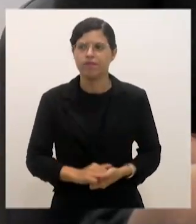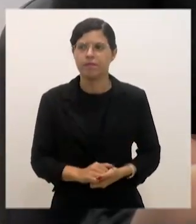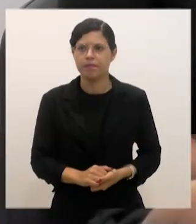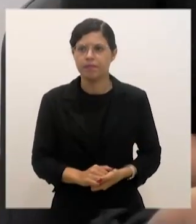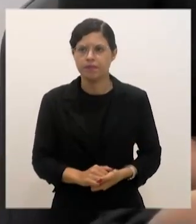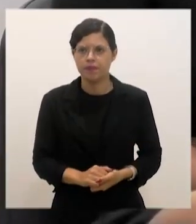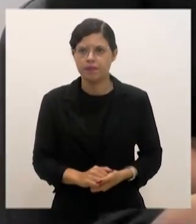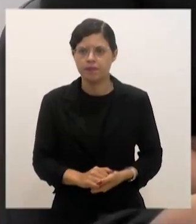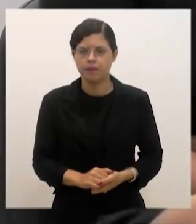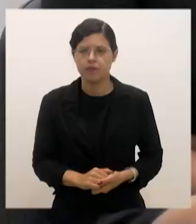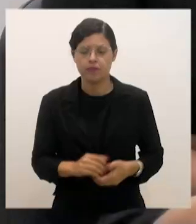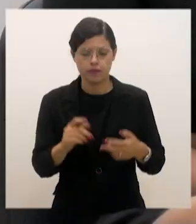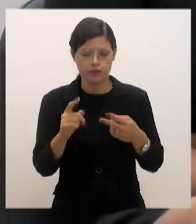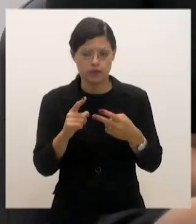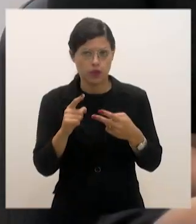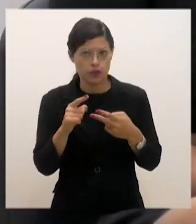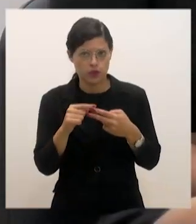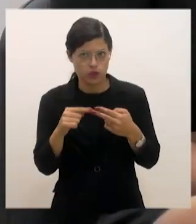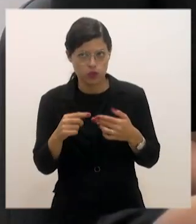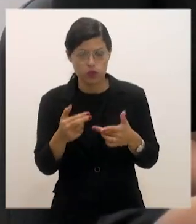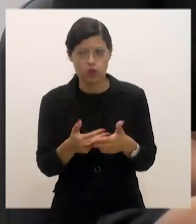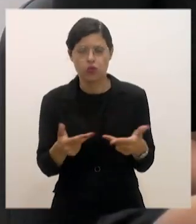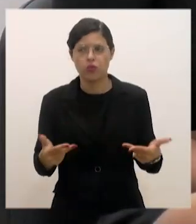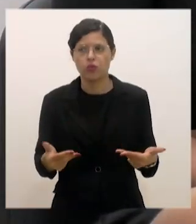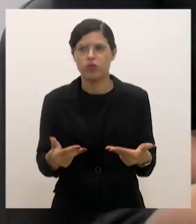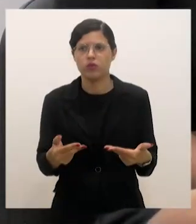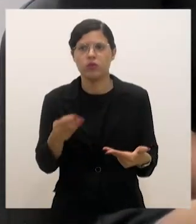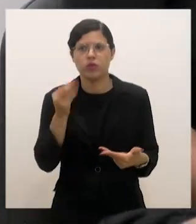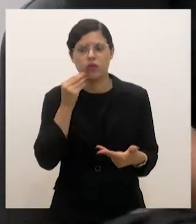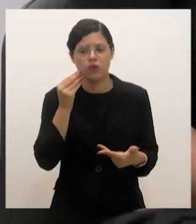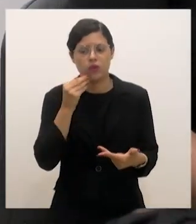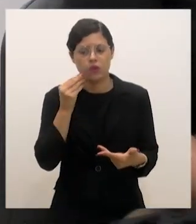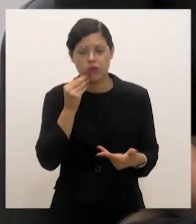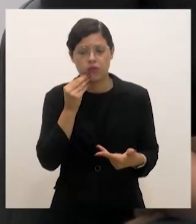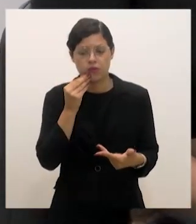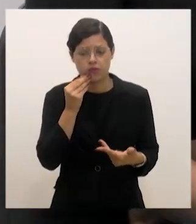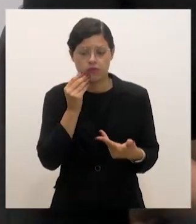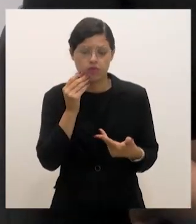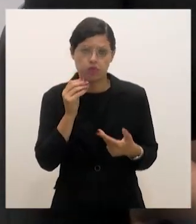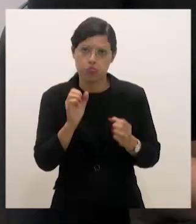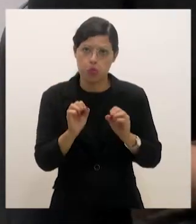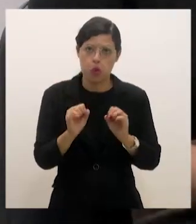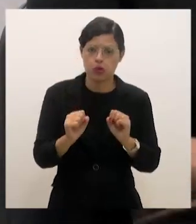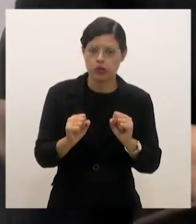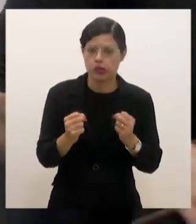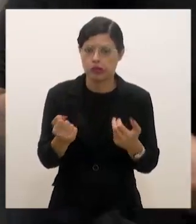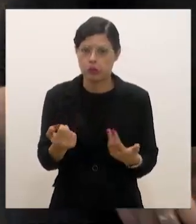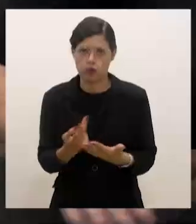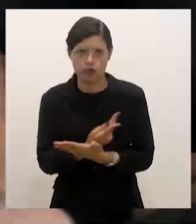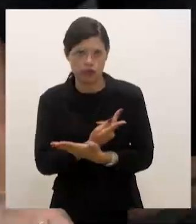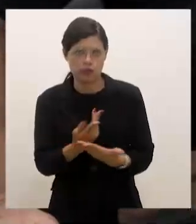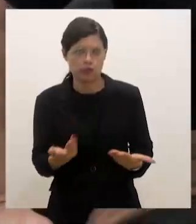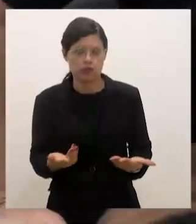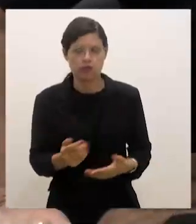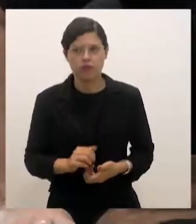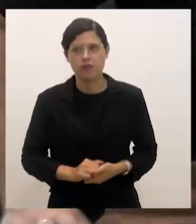essas duas segundas questões, evidentemente, são hipóteses que a gente está levantando. Mas me